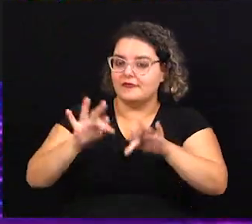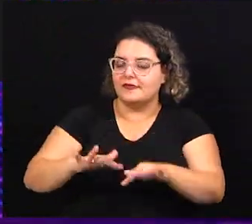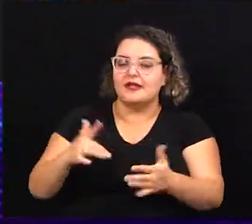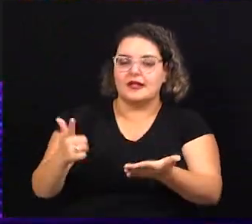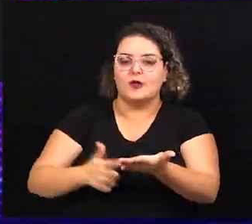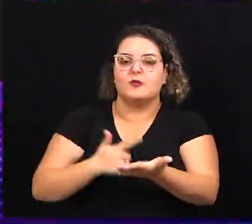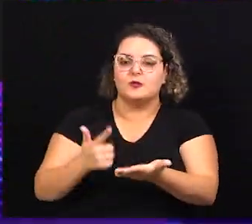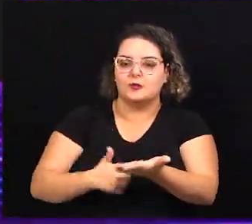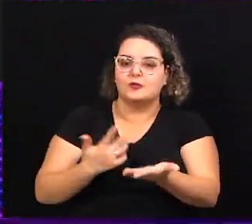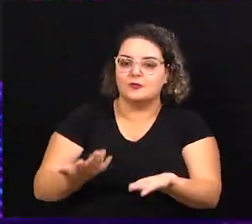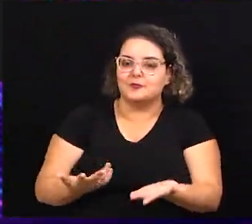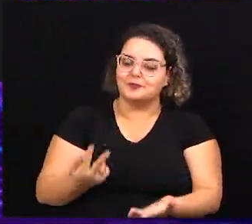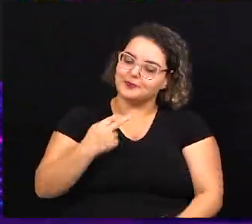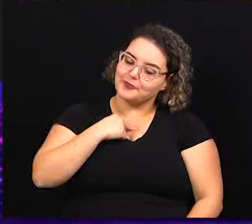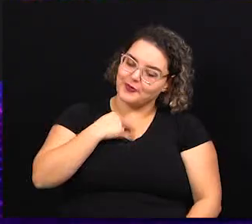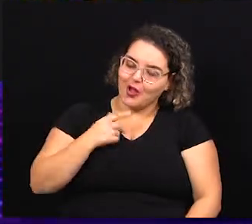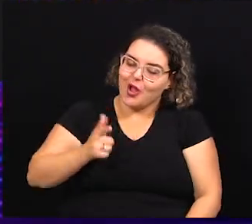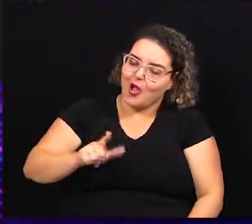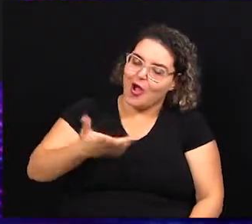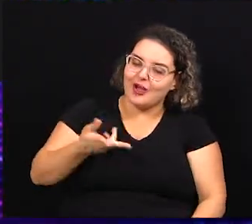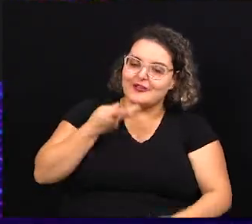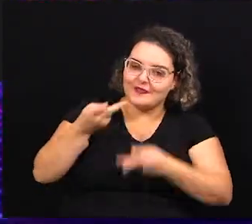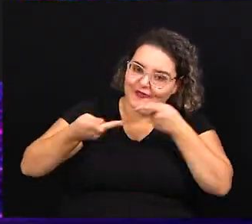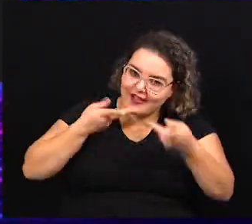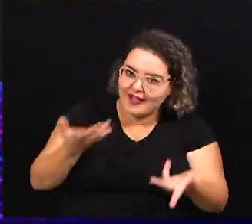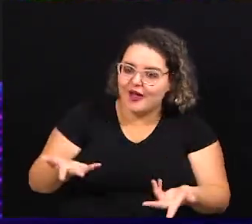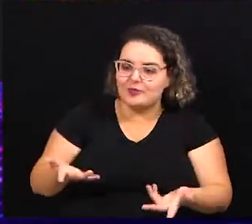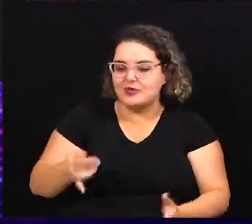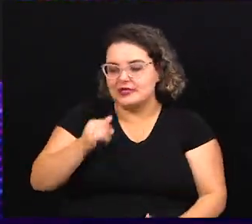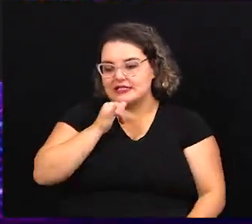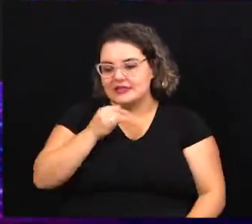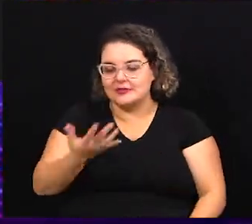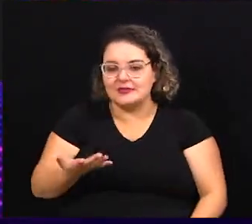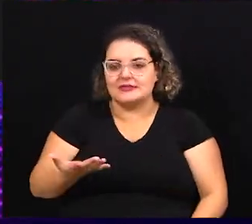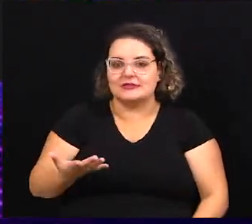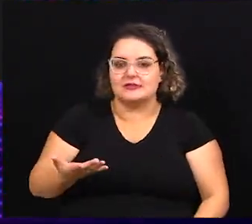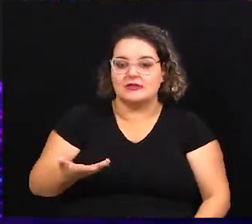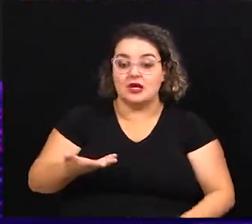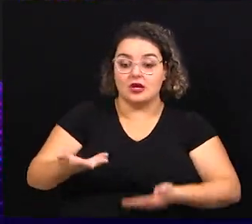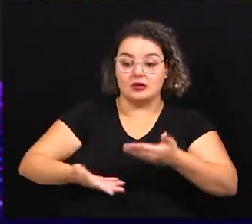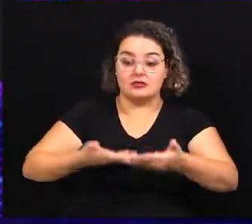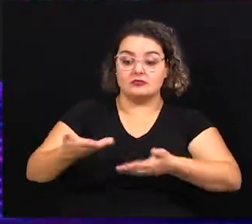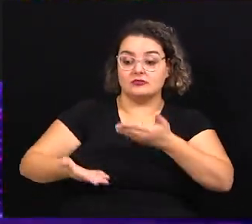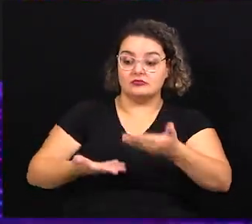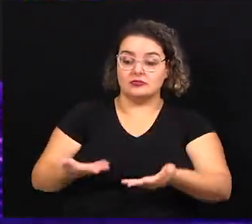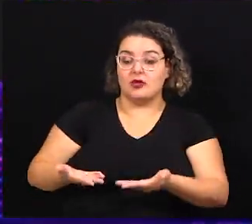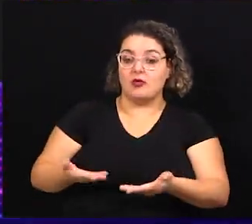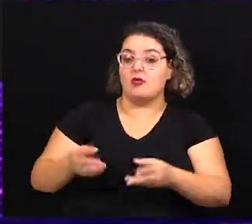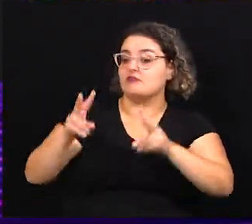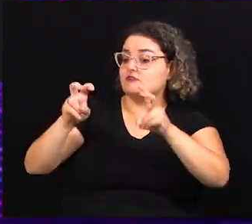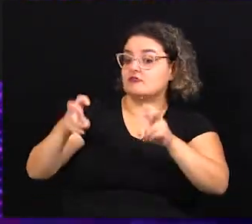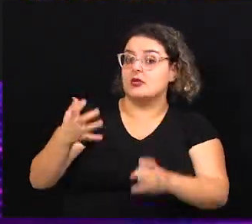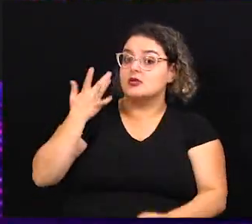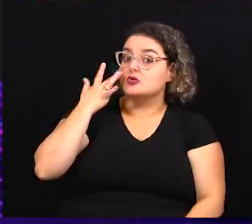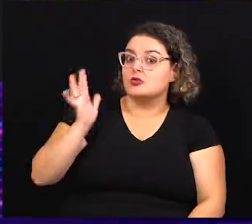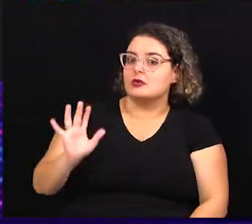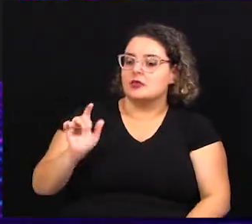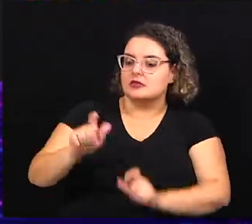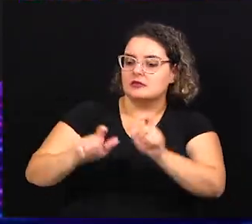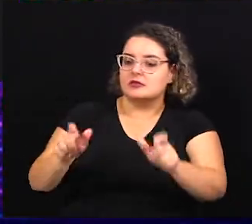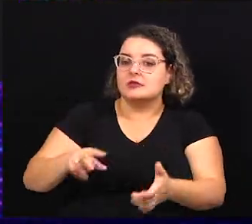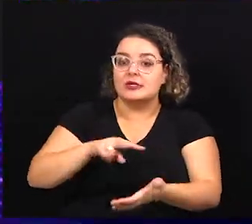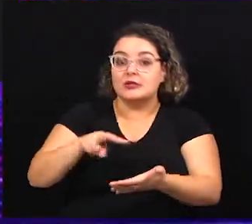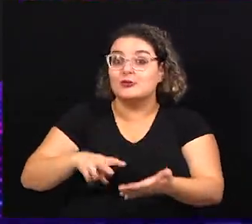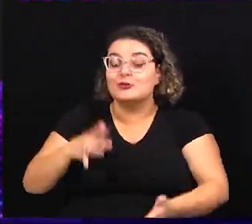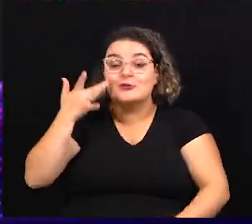livro, eu não posso, obviamente, comentar muito sobre. Por exemplo, eu lido muito com anti-heróis nesse livro, então a gente não sabe. As pessoas que